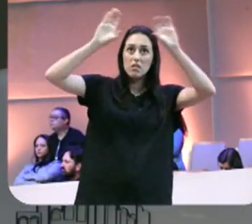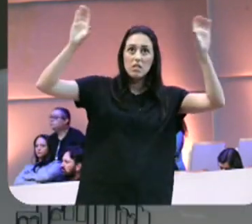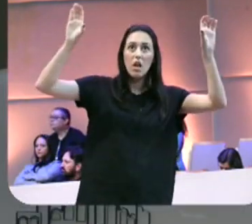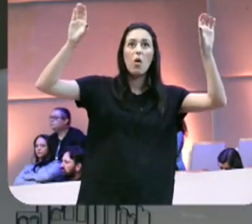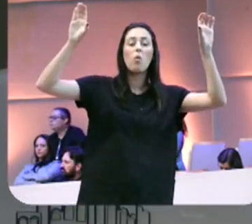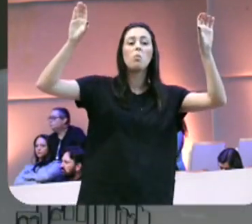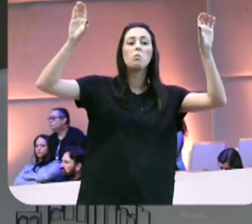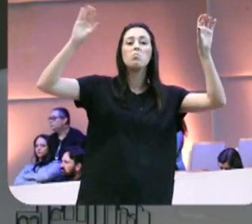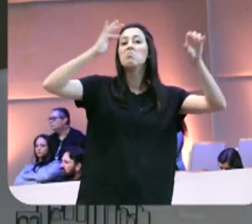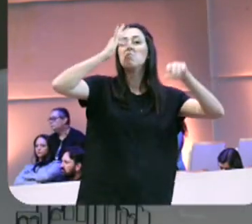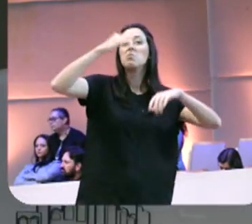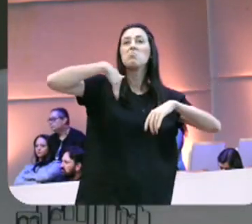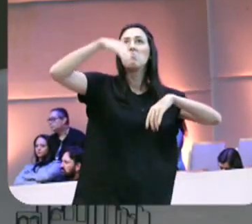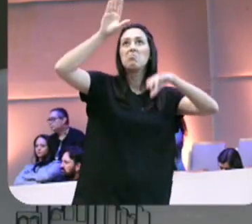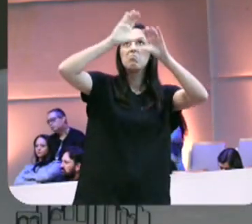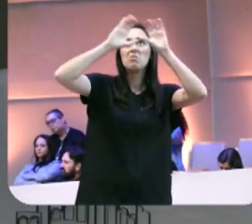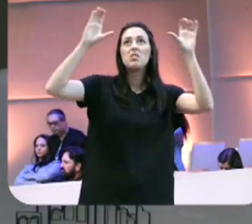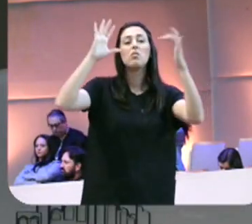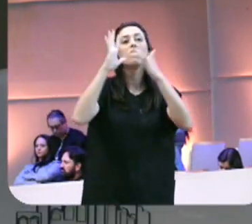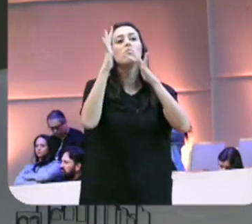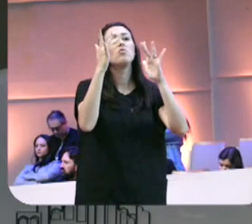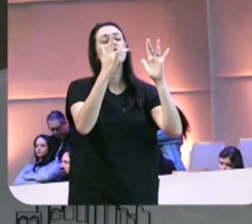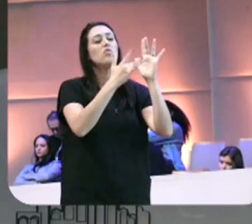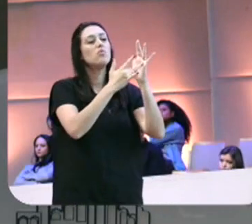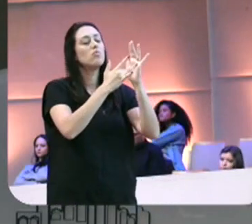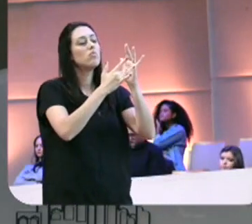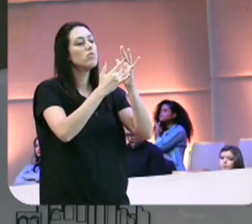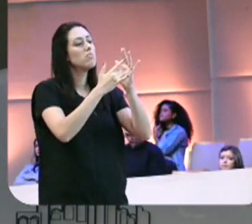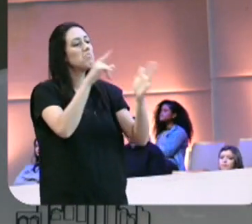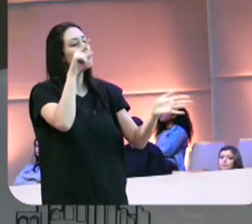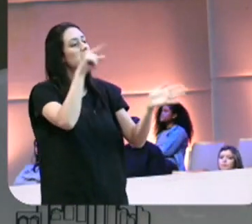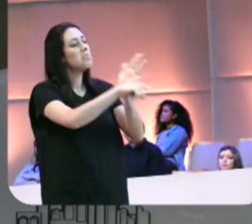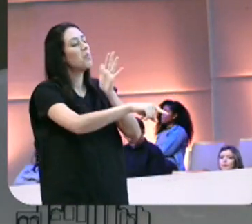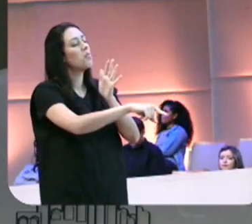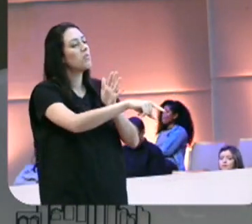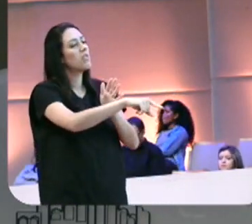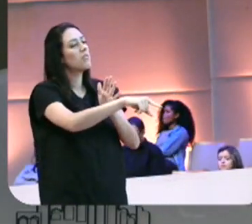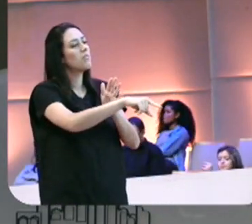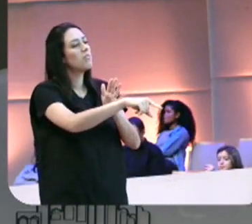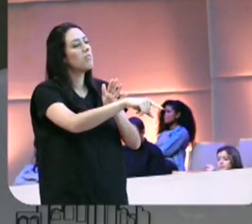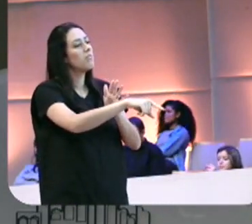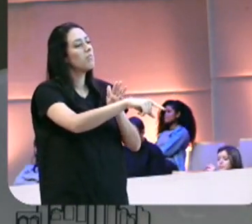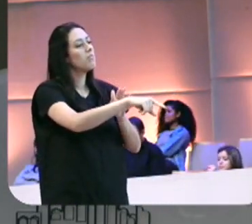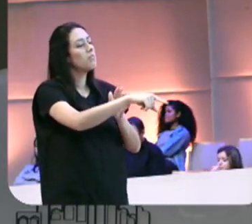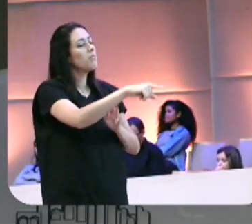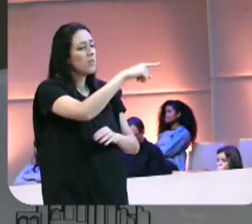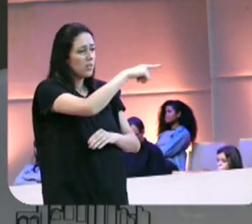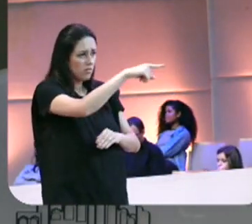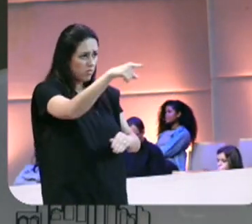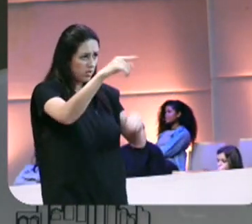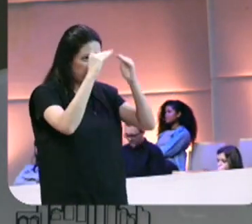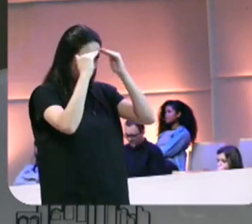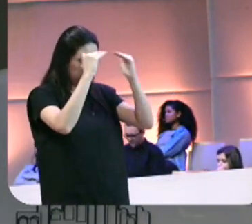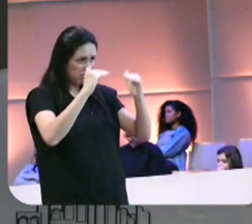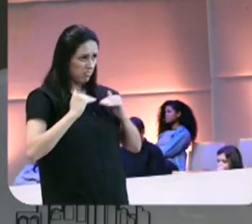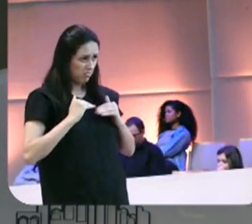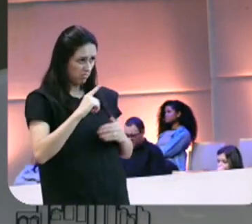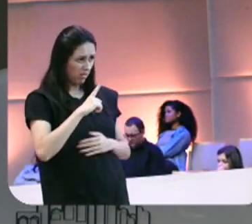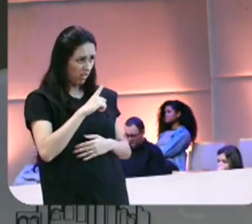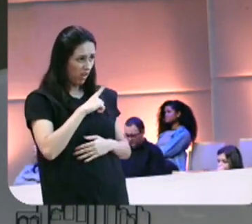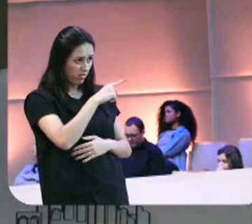Jesus para nós fosse, uma pergunta na verdade, ele perguntasse: você cumpriu a última ordem que eu deixei para